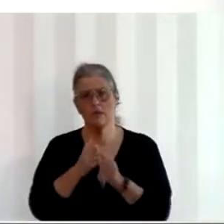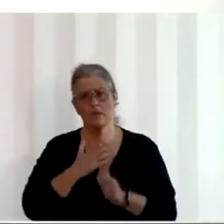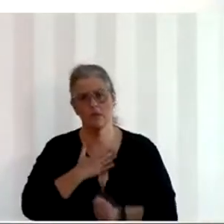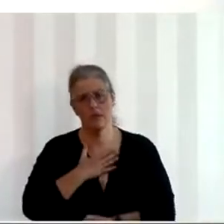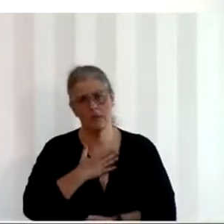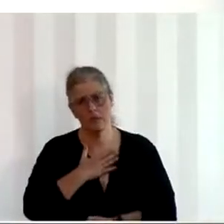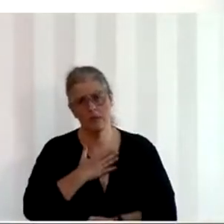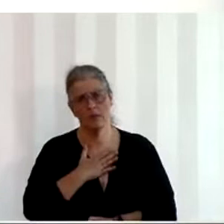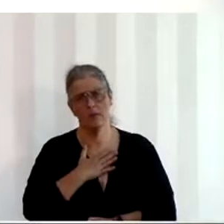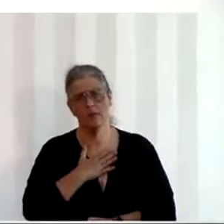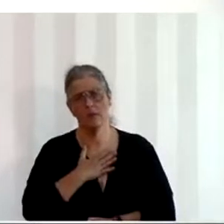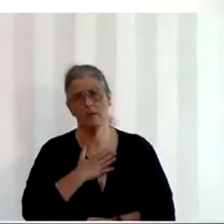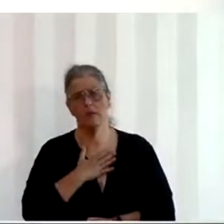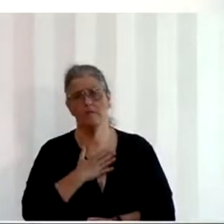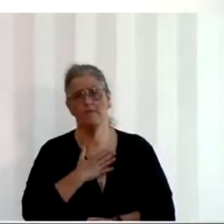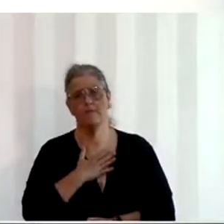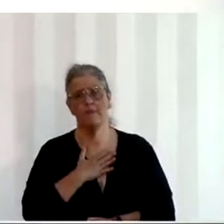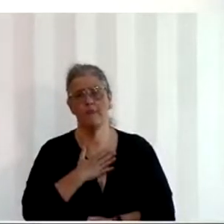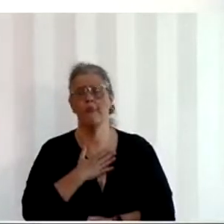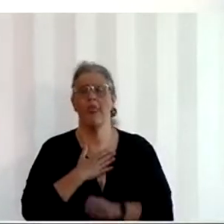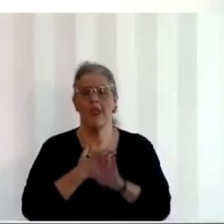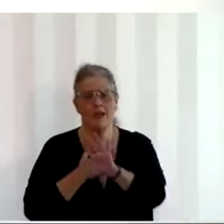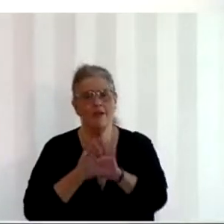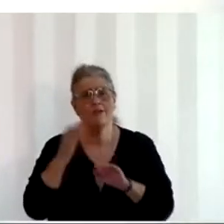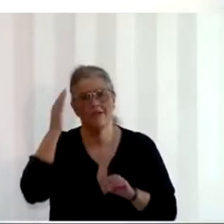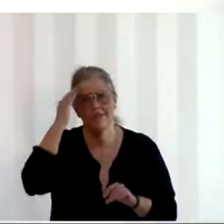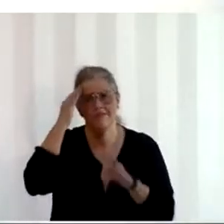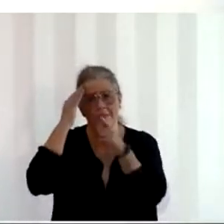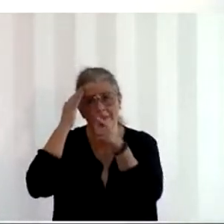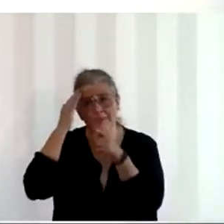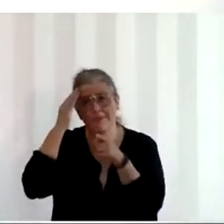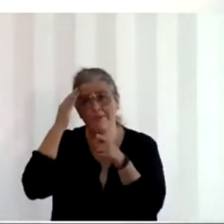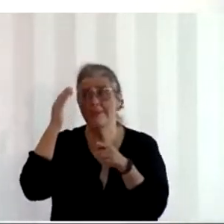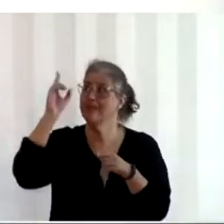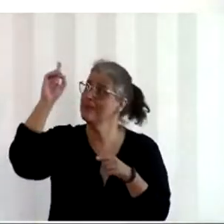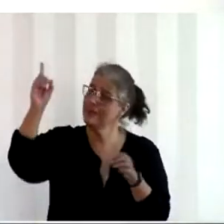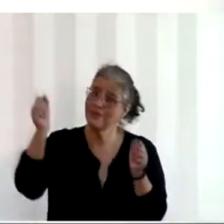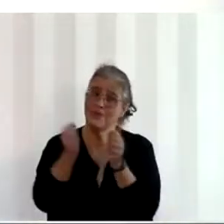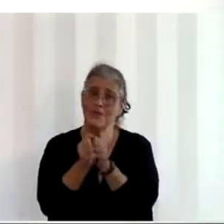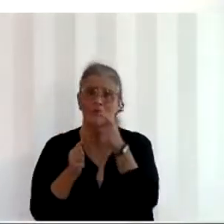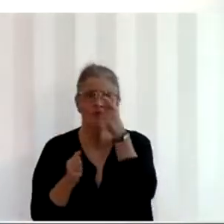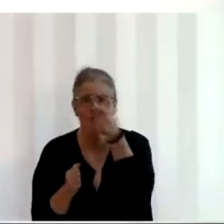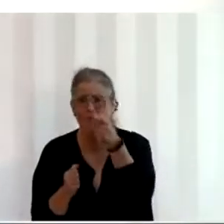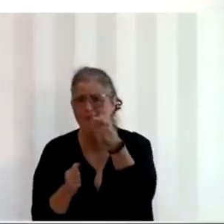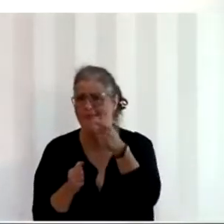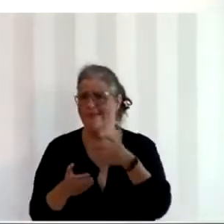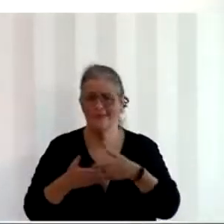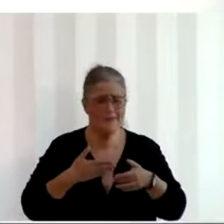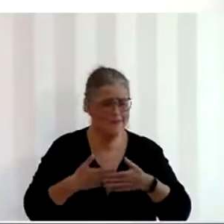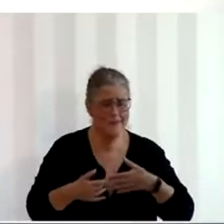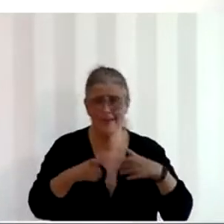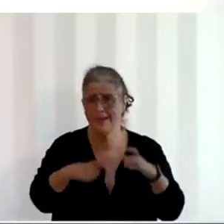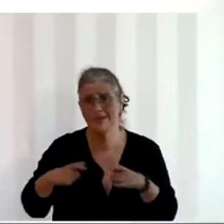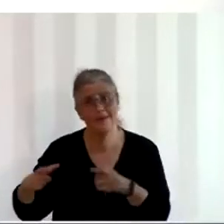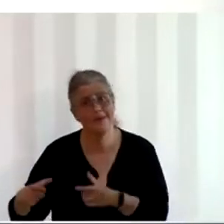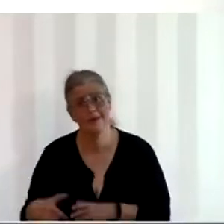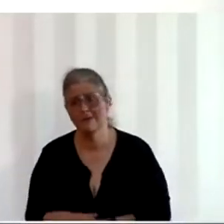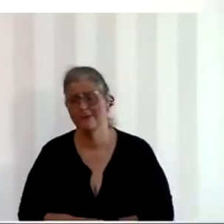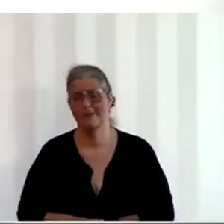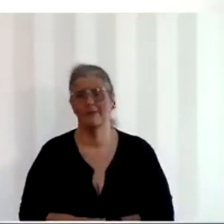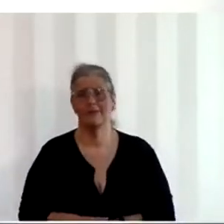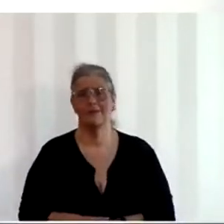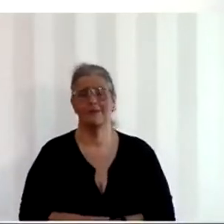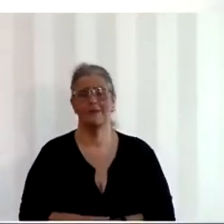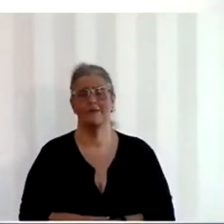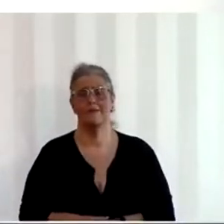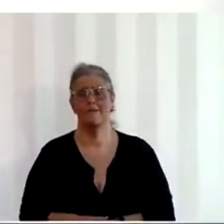sua história, na vida da igreja, a qual Ele comprou com seu sangue, o nosso Senhor Jesus? Você pode nessa noite estar em